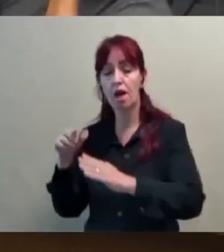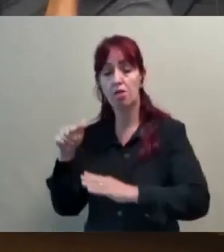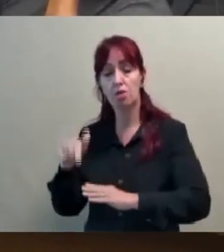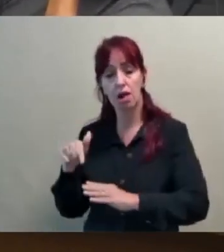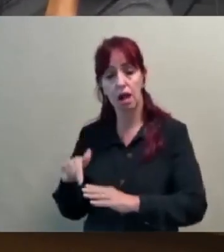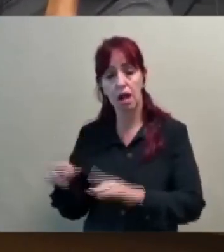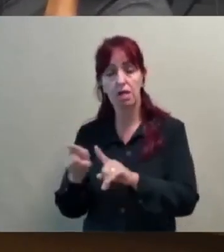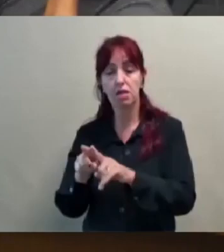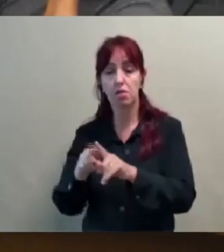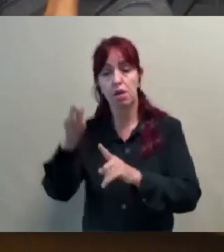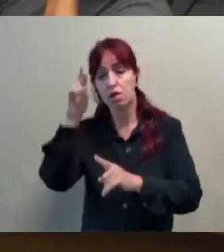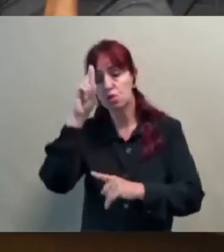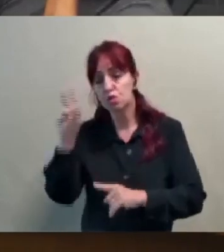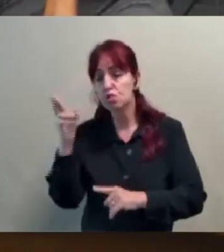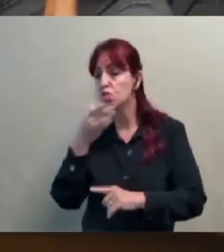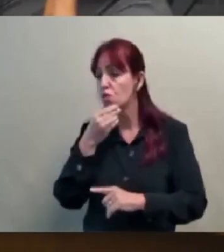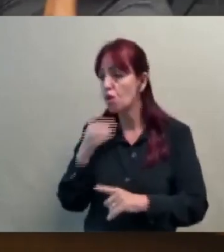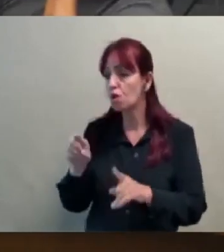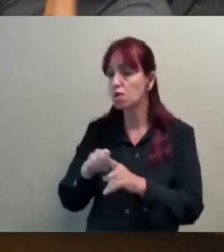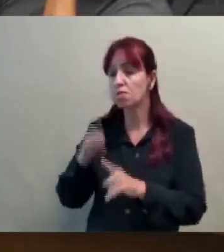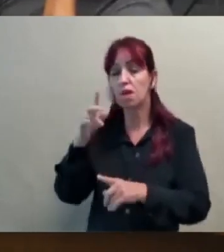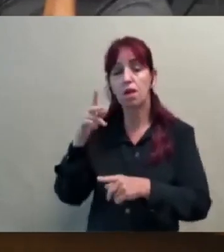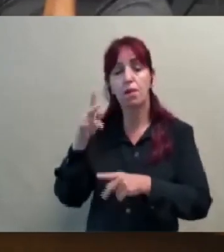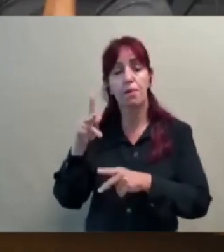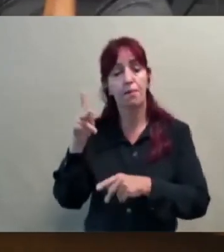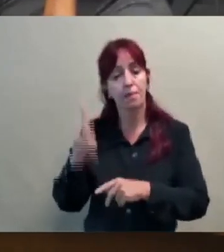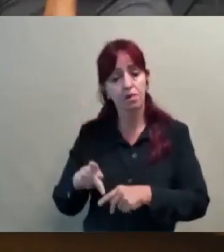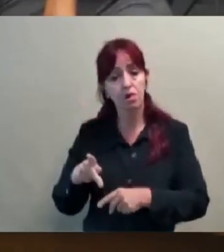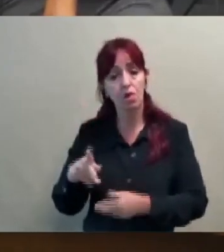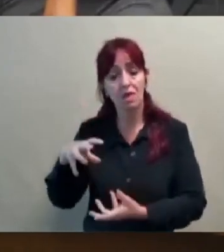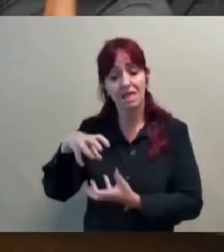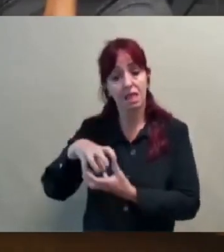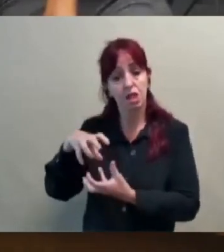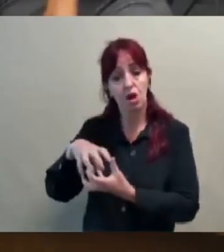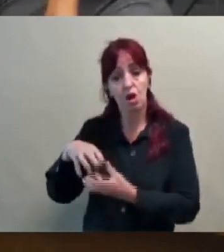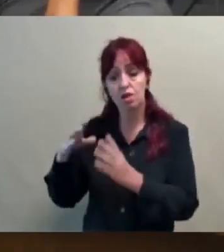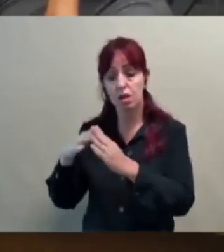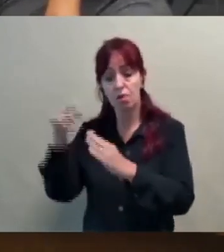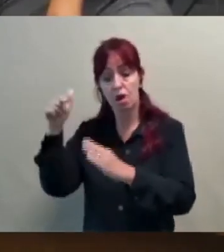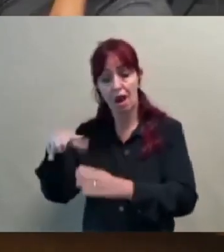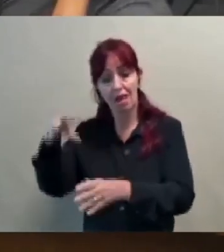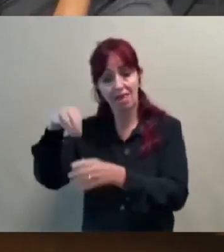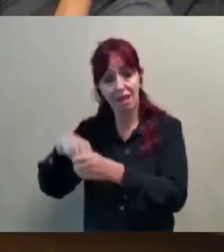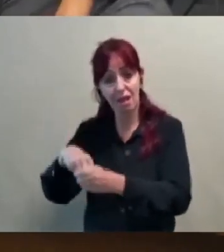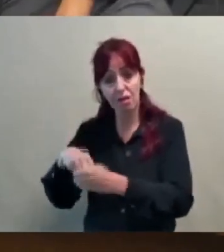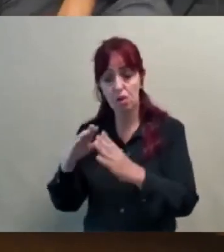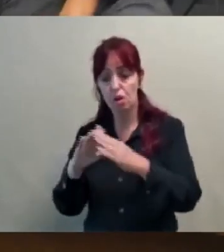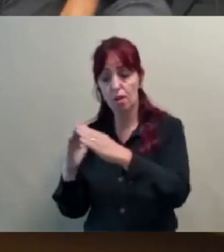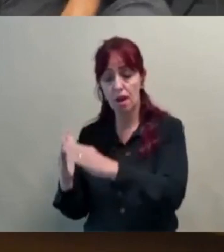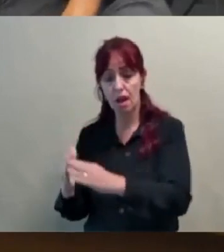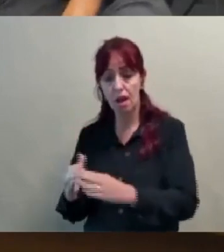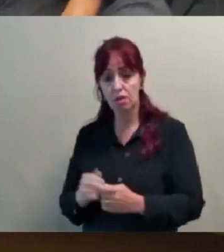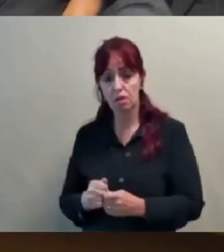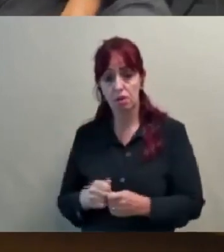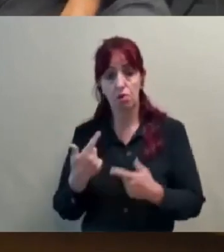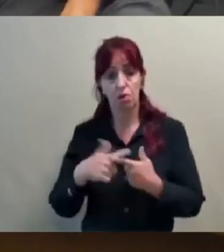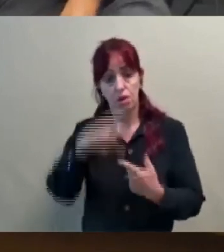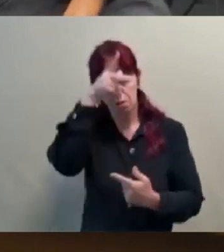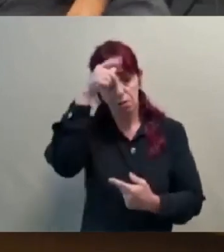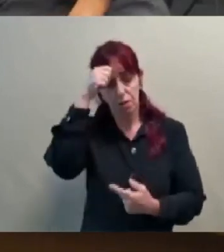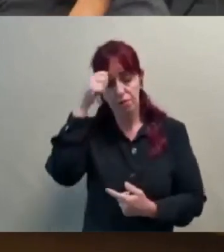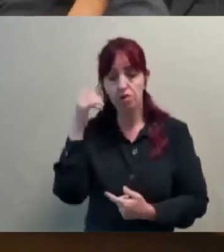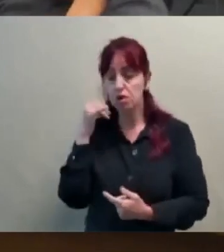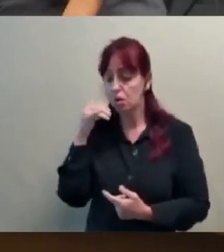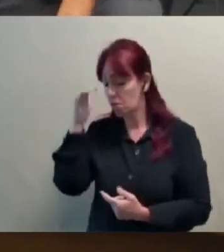e os senhores, pessoas idosas que estão dentro do aglomerado, que está sendo desrespeitado pelo senhor, quando o senhor não atende